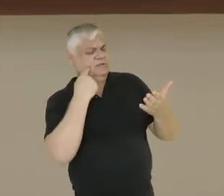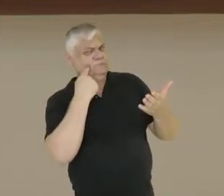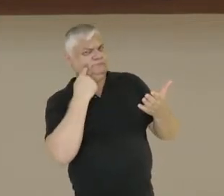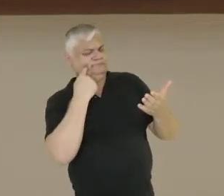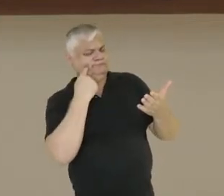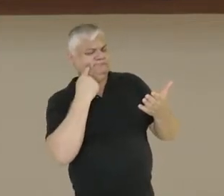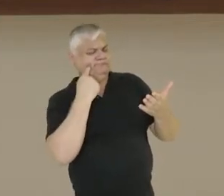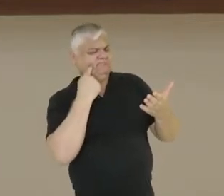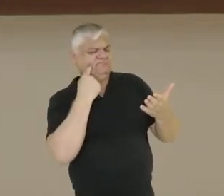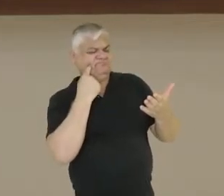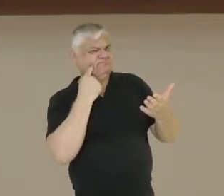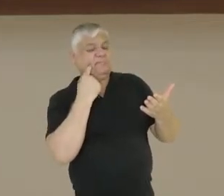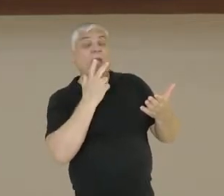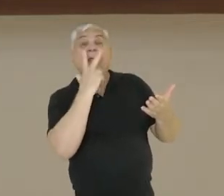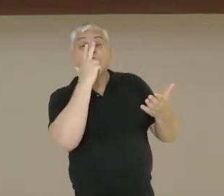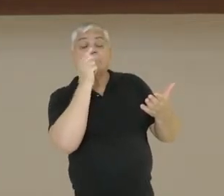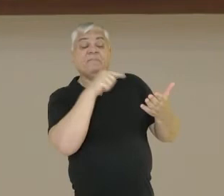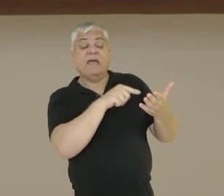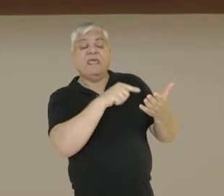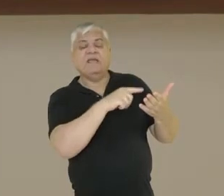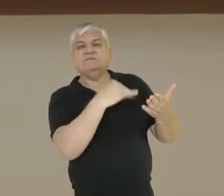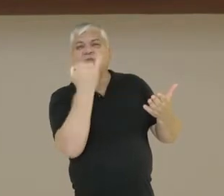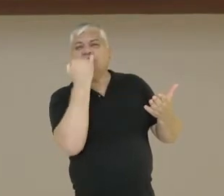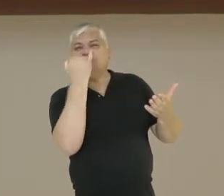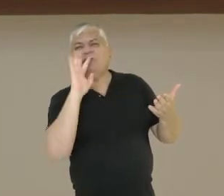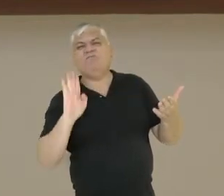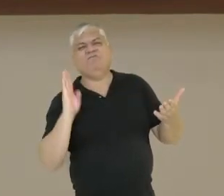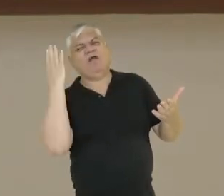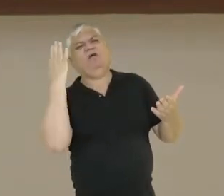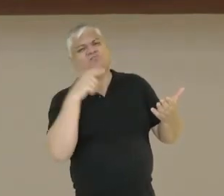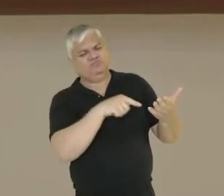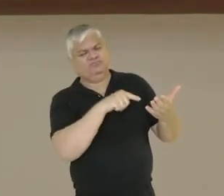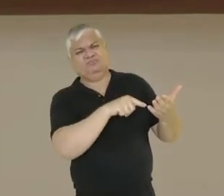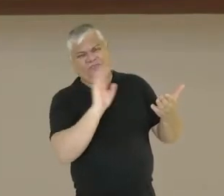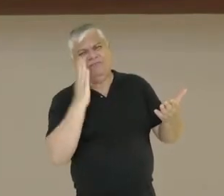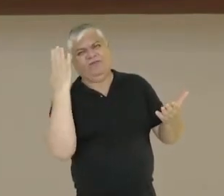As chances de que a notícia seja falsa.